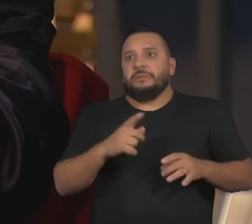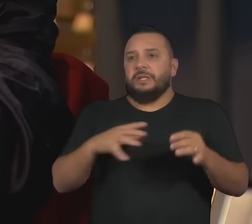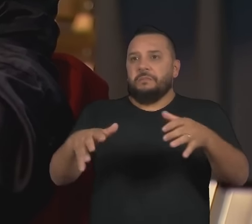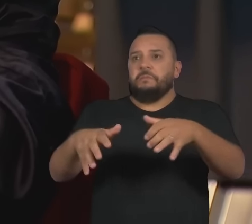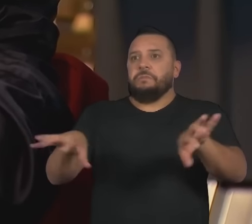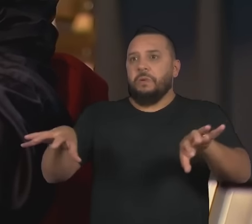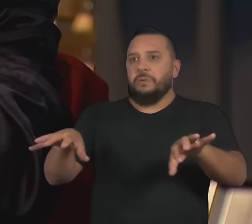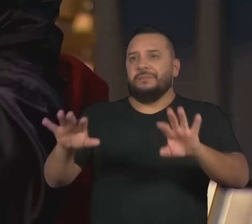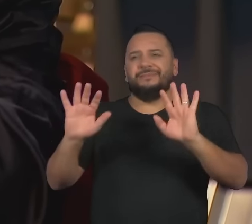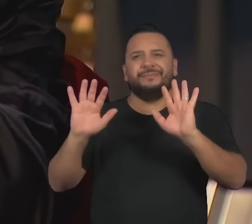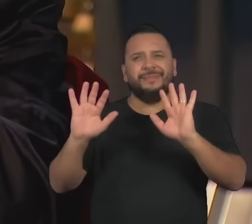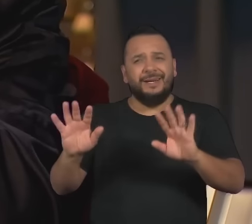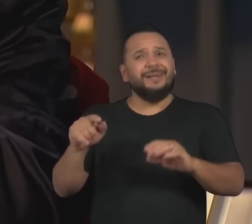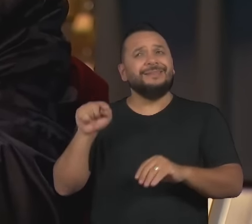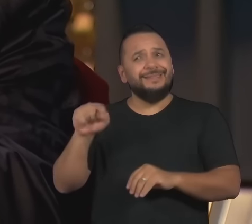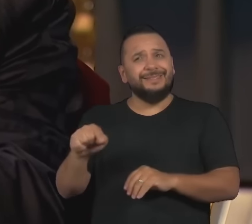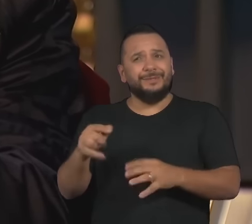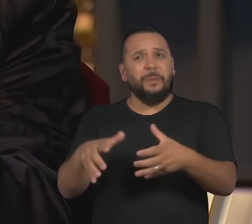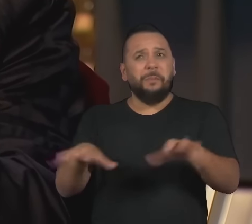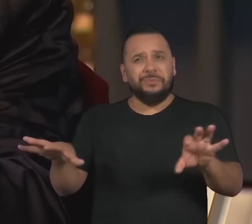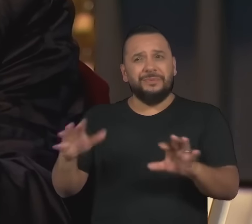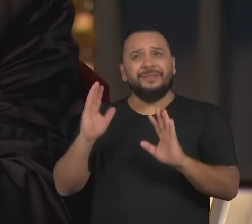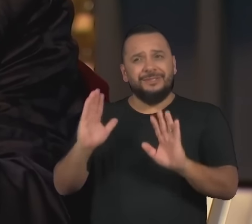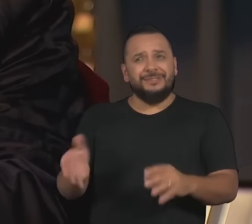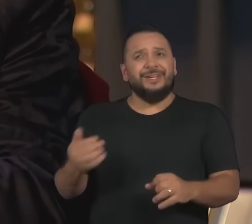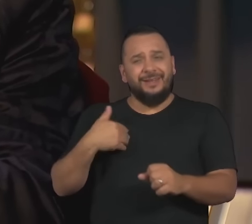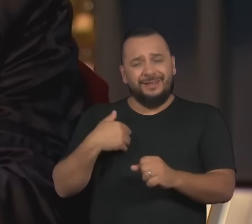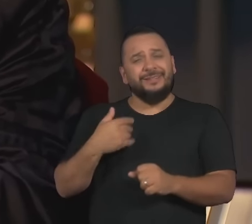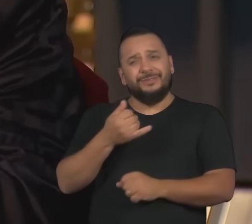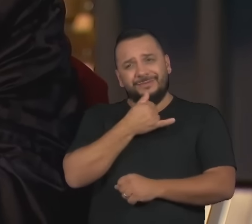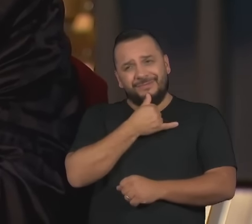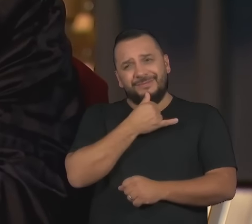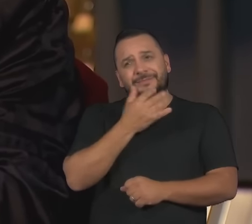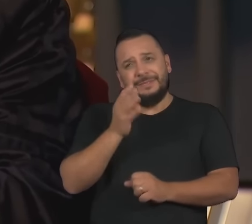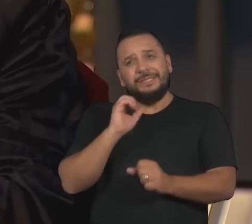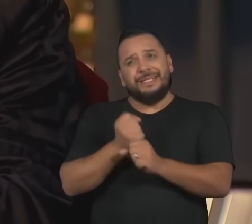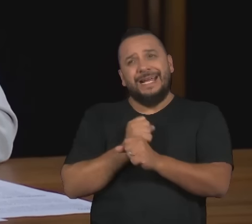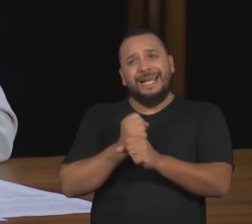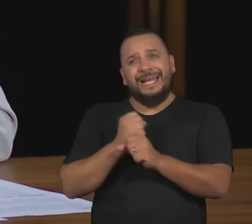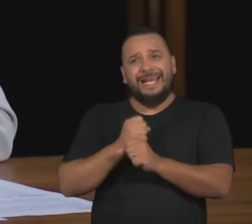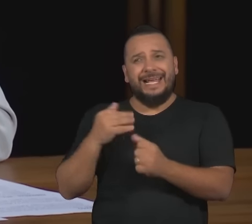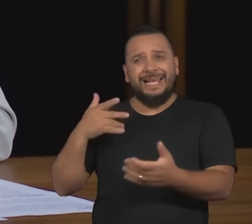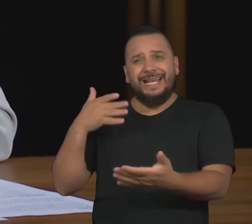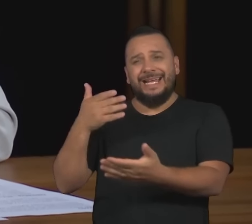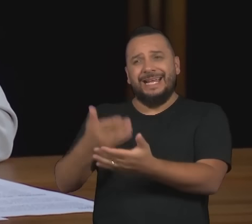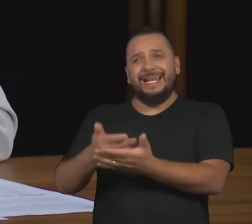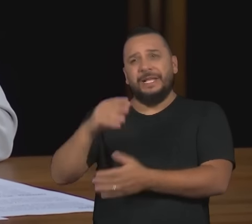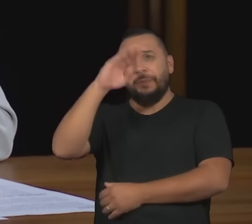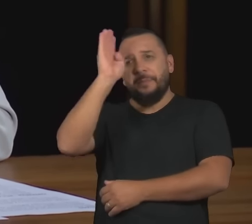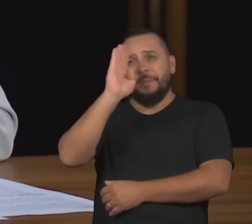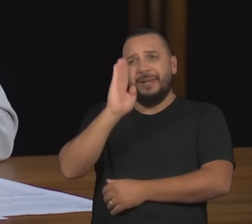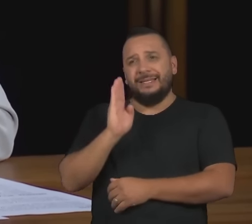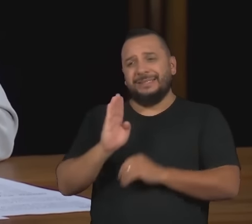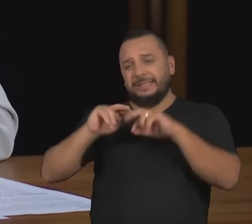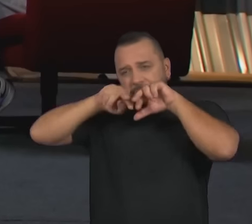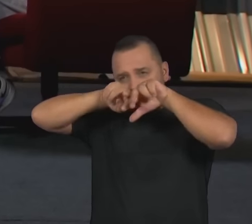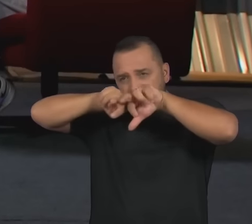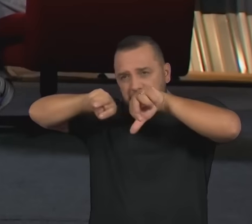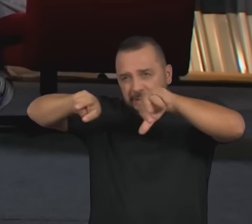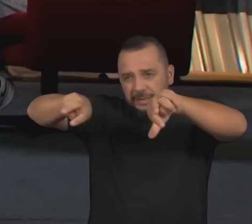polarização, mas essa polarização, lamento informar, faz parte do DNA desse país desde a